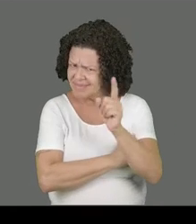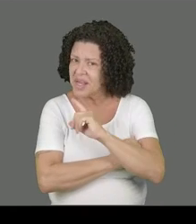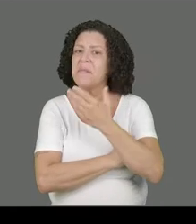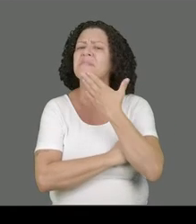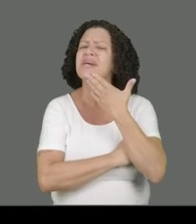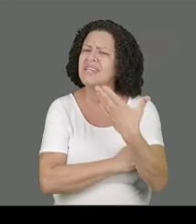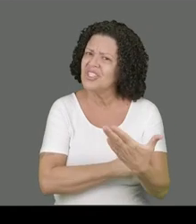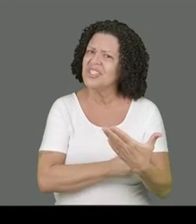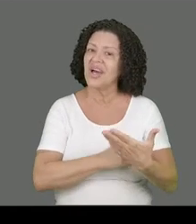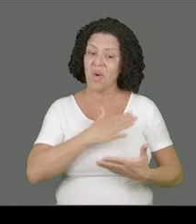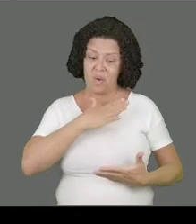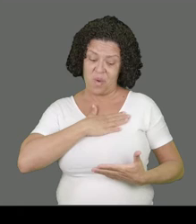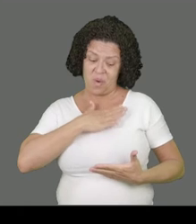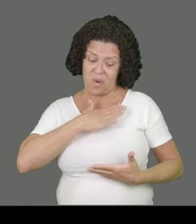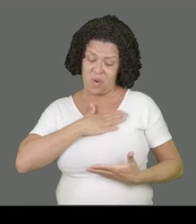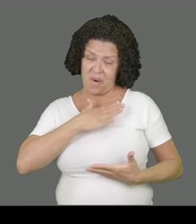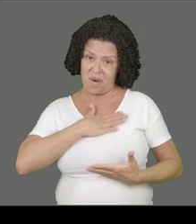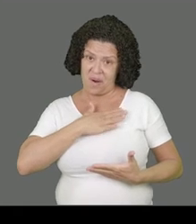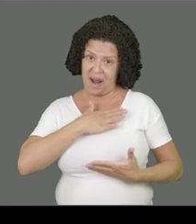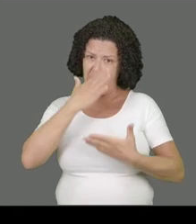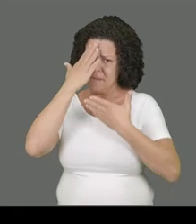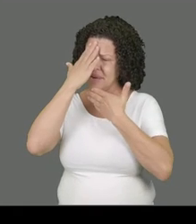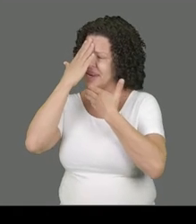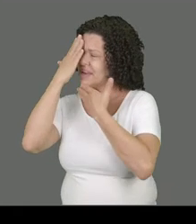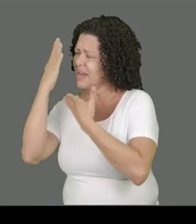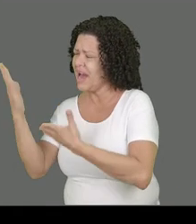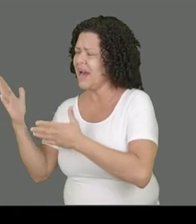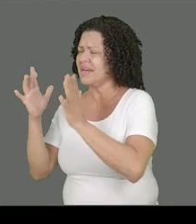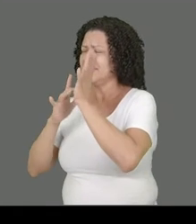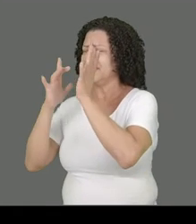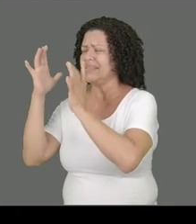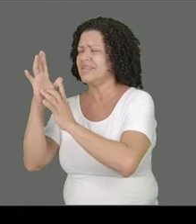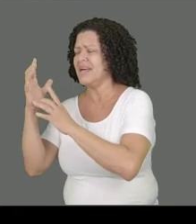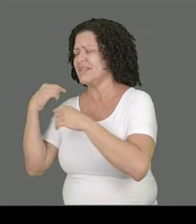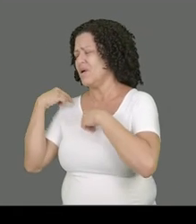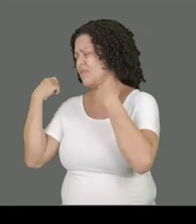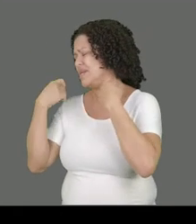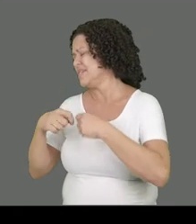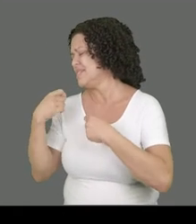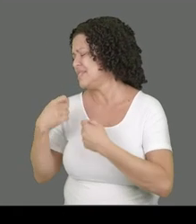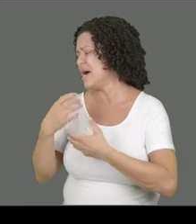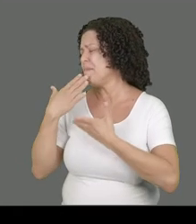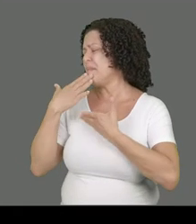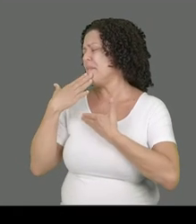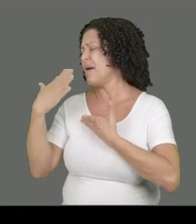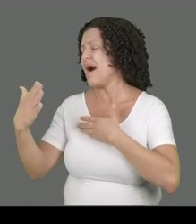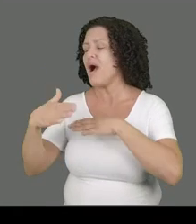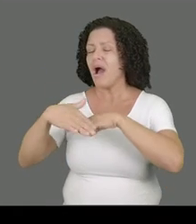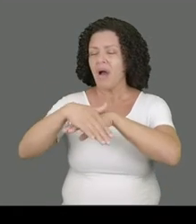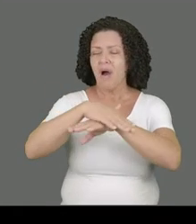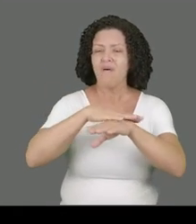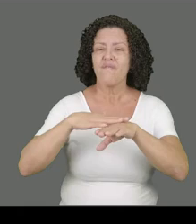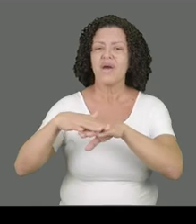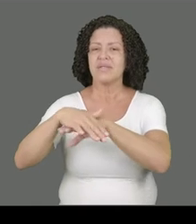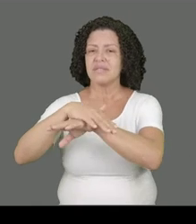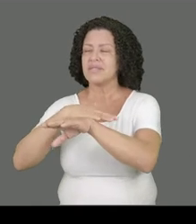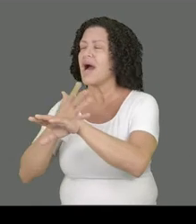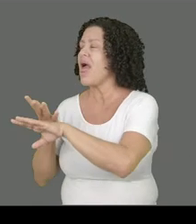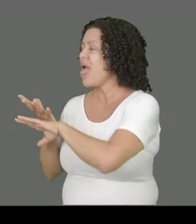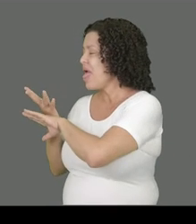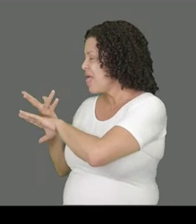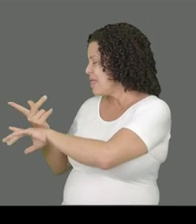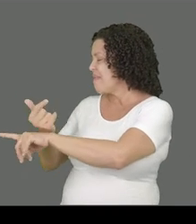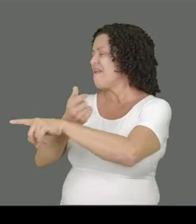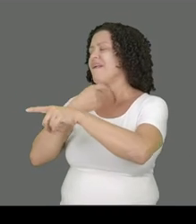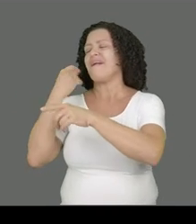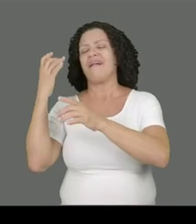É pedir sim, mas já pedir agradecendo por aquilo que nós vamos conseguir e ao mesmo tempo